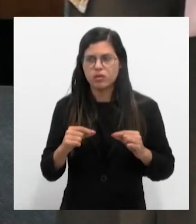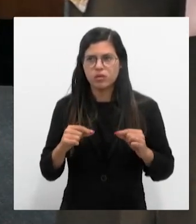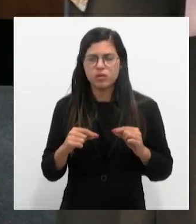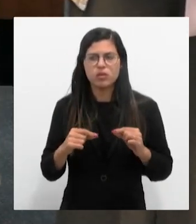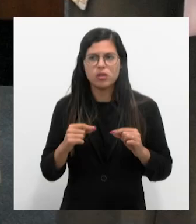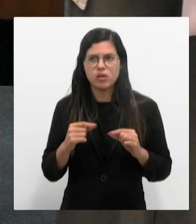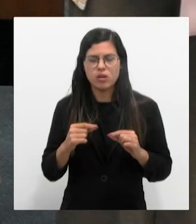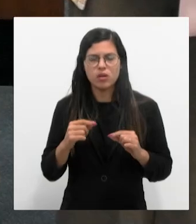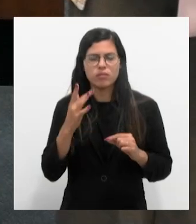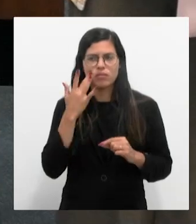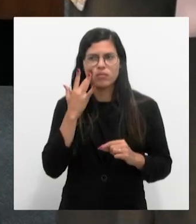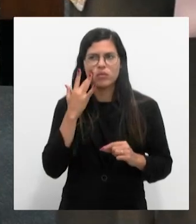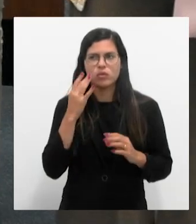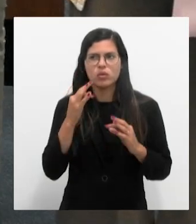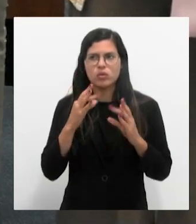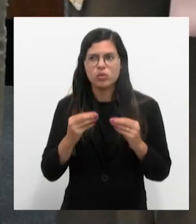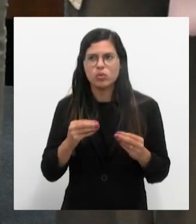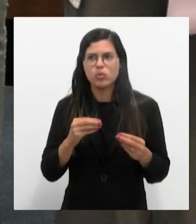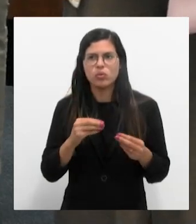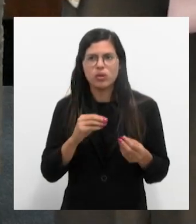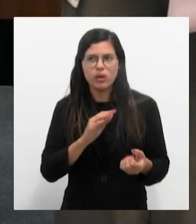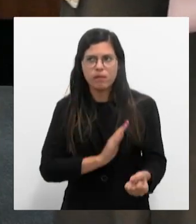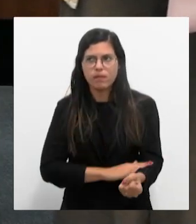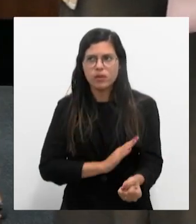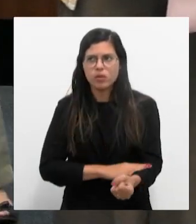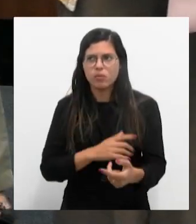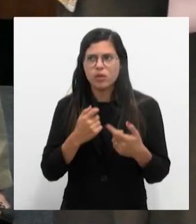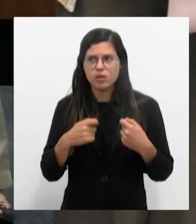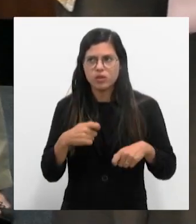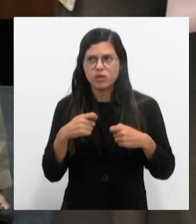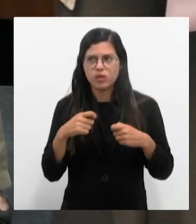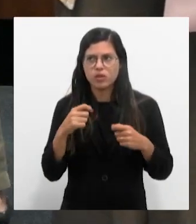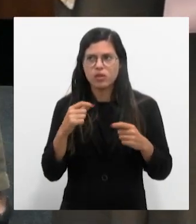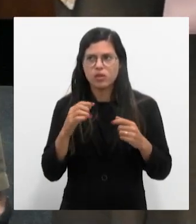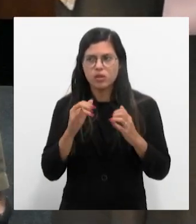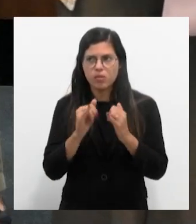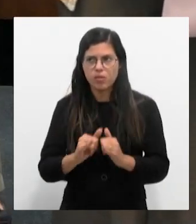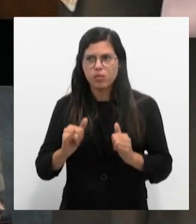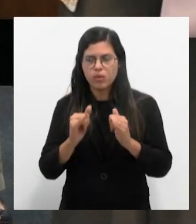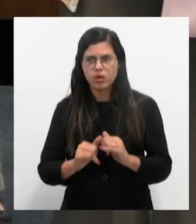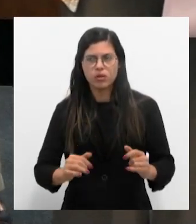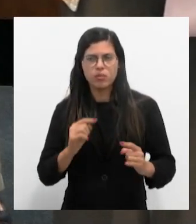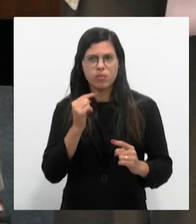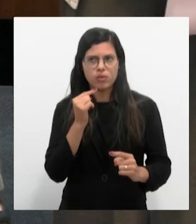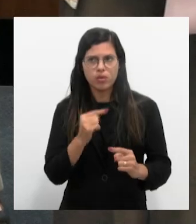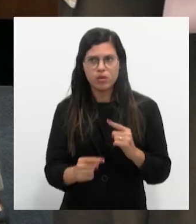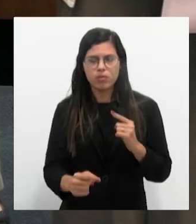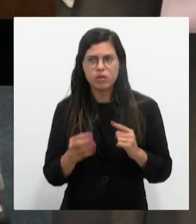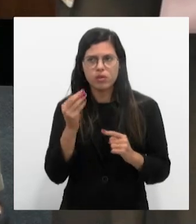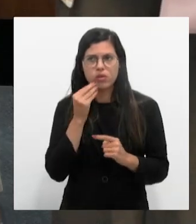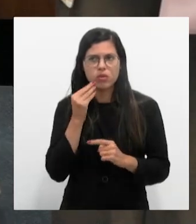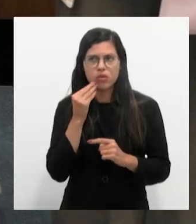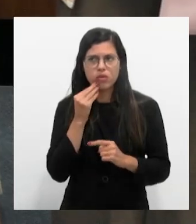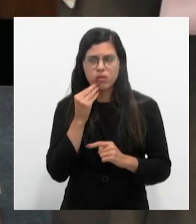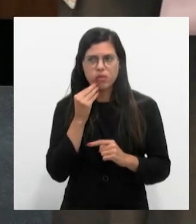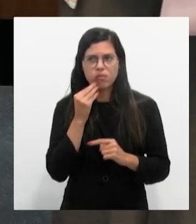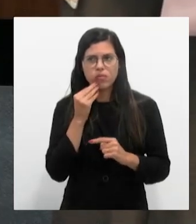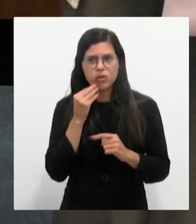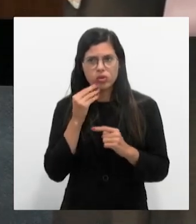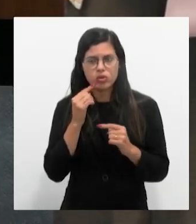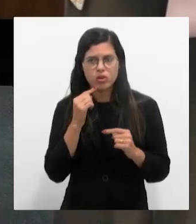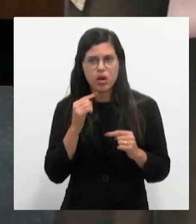deputados. Eu acho que tudo que gera vício tem que ter propaganda vedada, porque, obviamente, a propaganda ela é um estímulo,